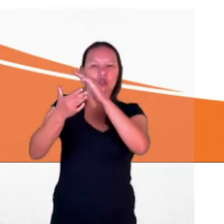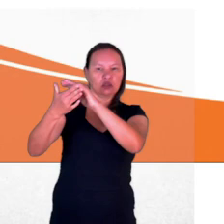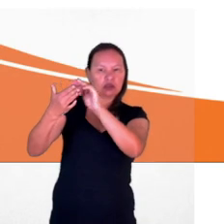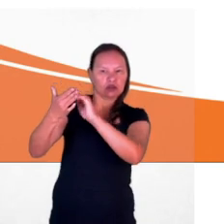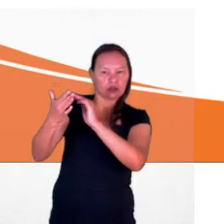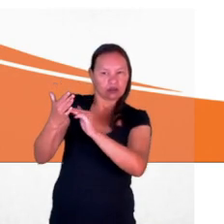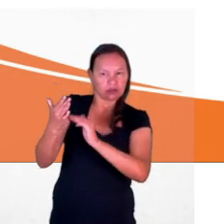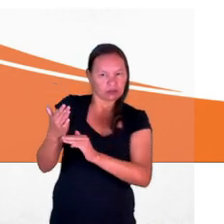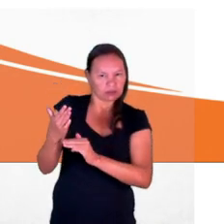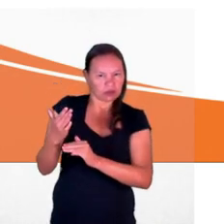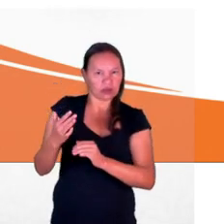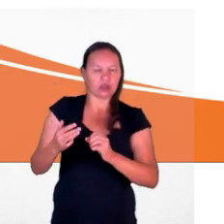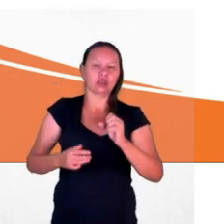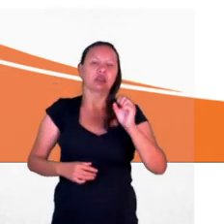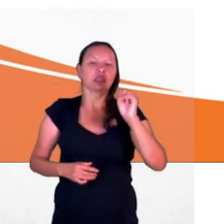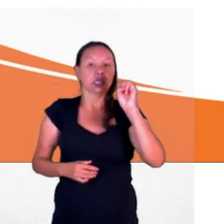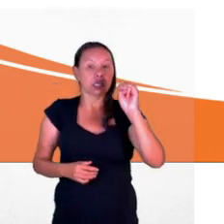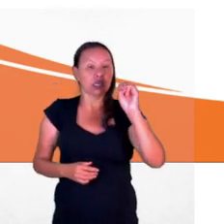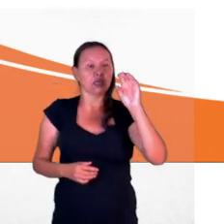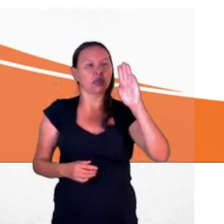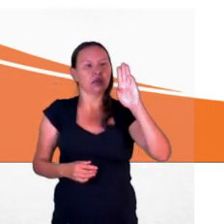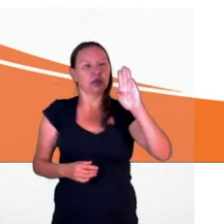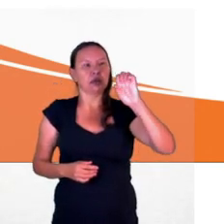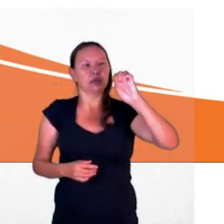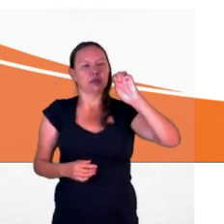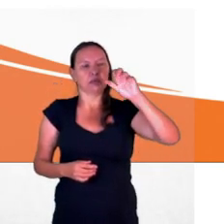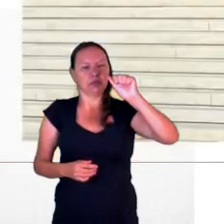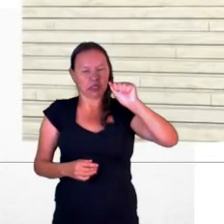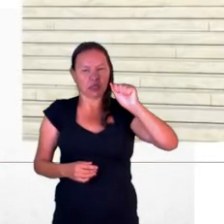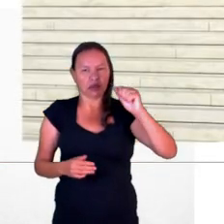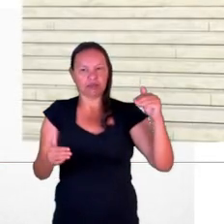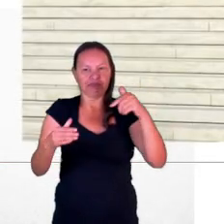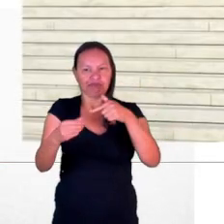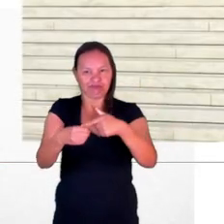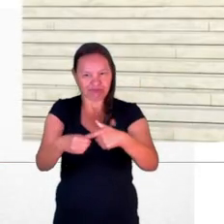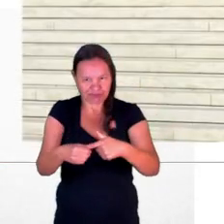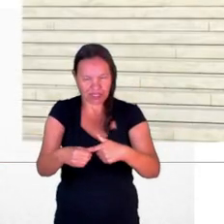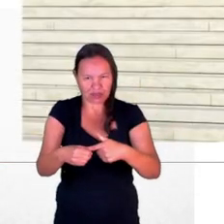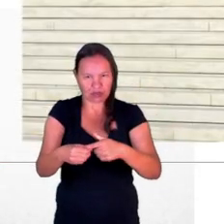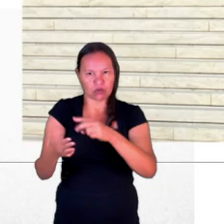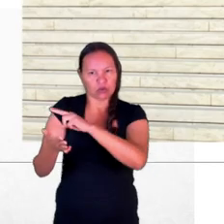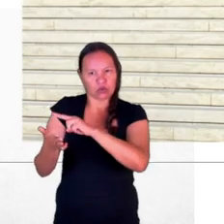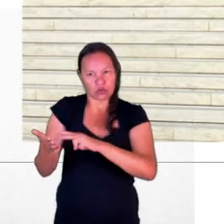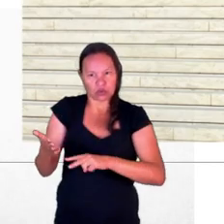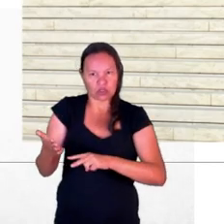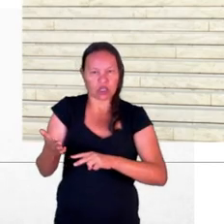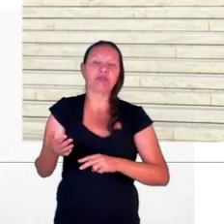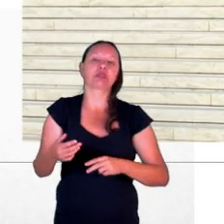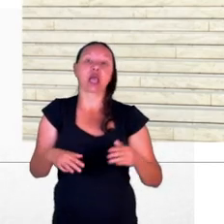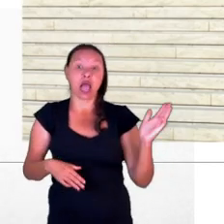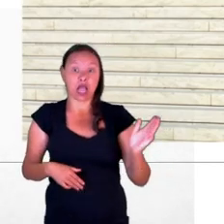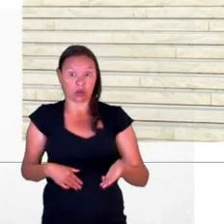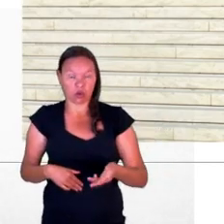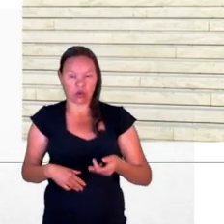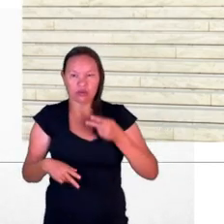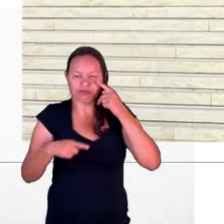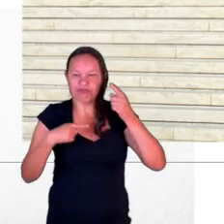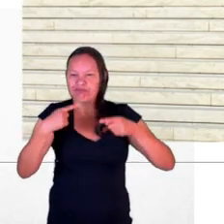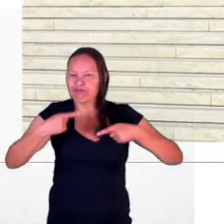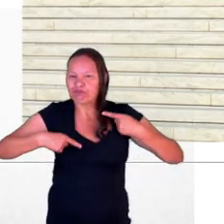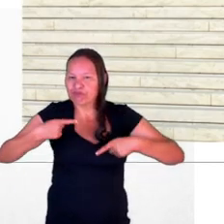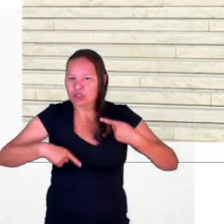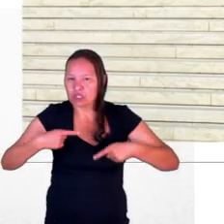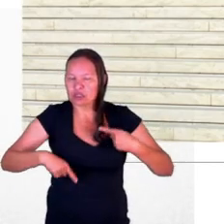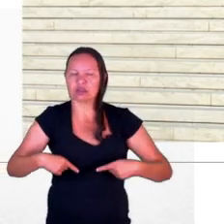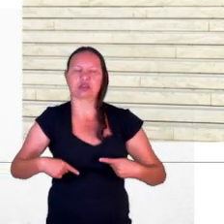pela pela ibia dentro dessa situação agora nós vamos conversar um pouco sobre a